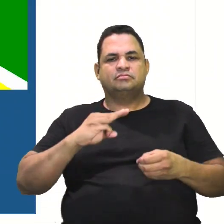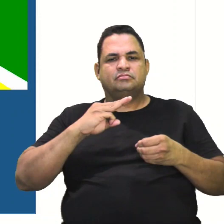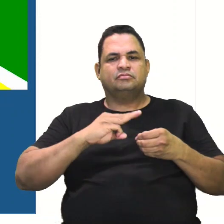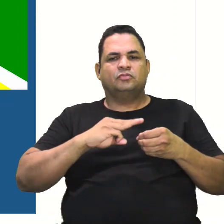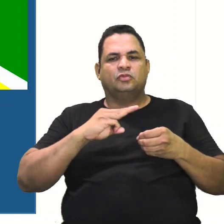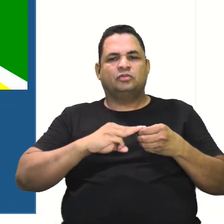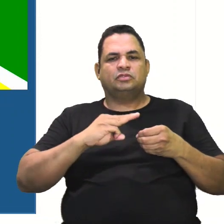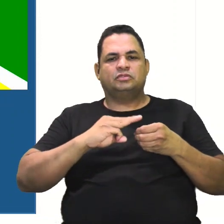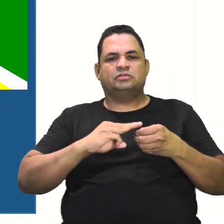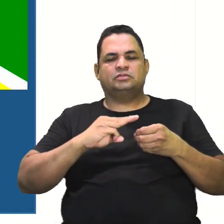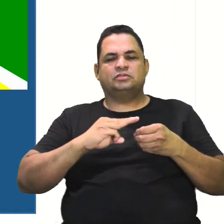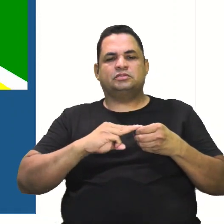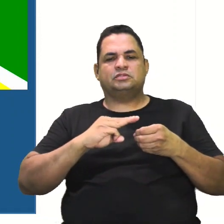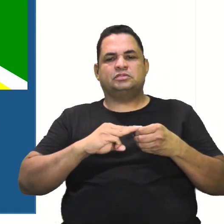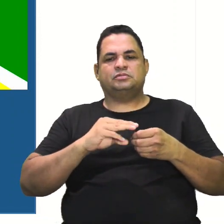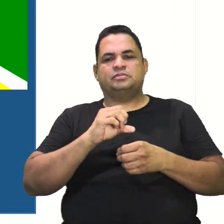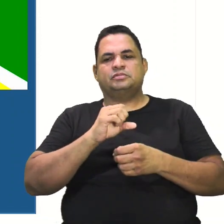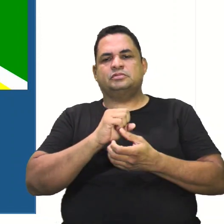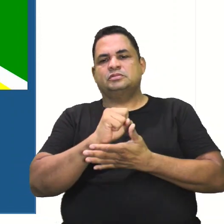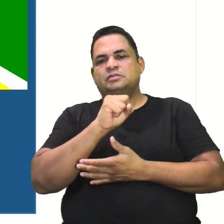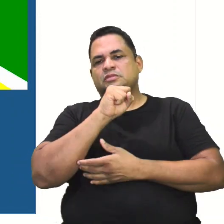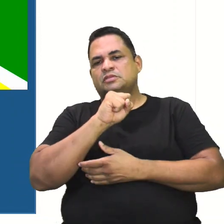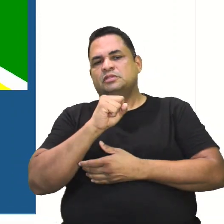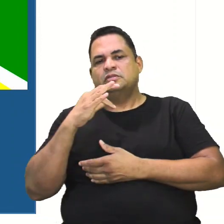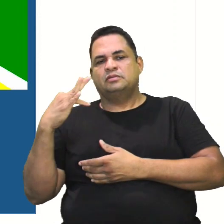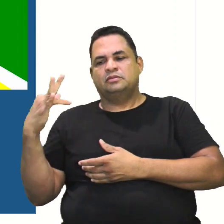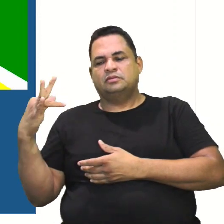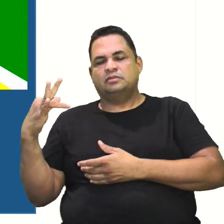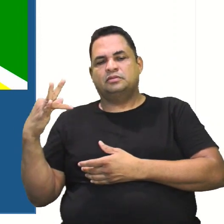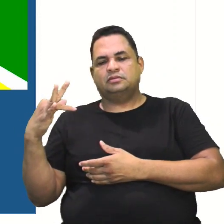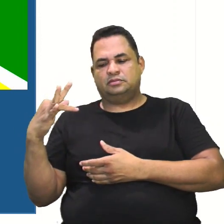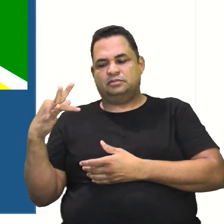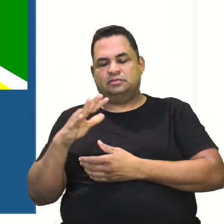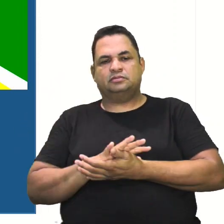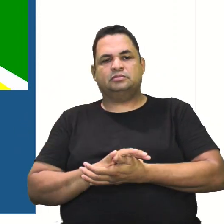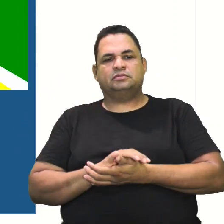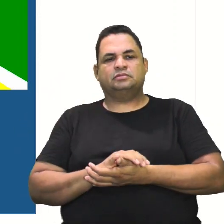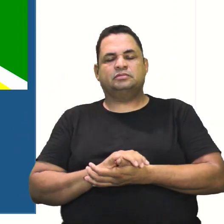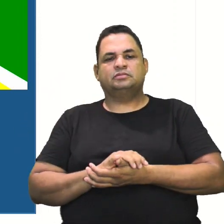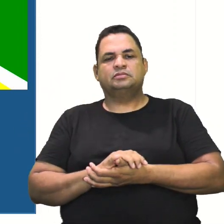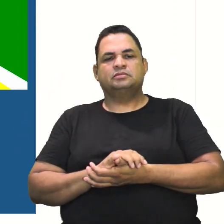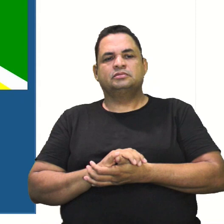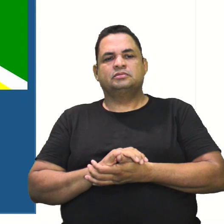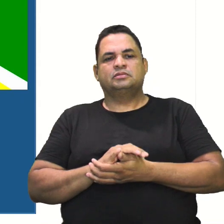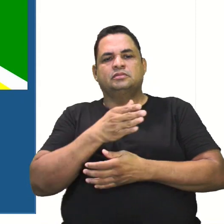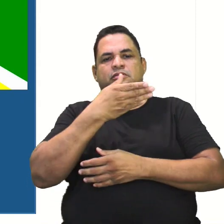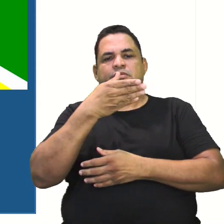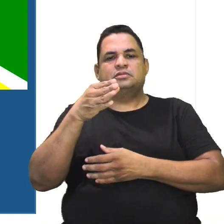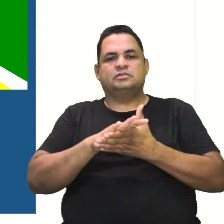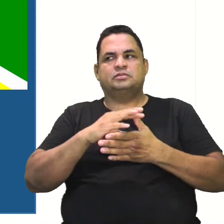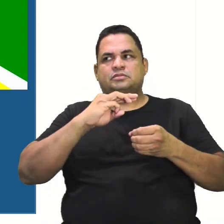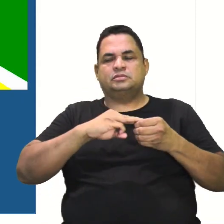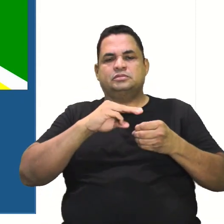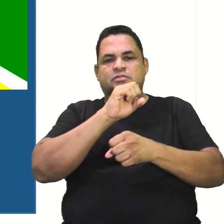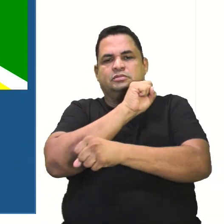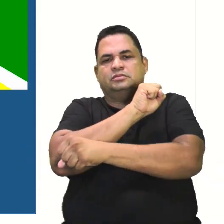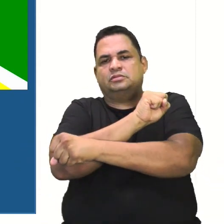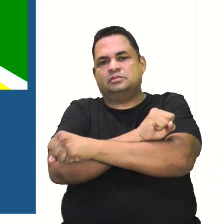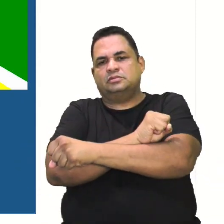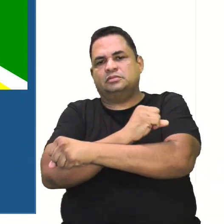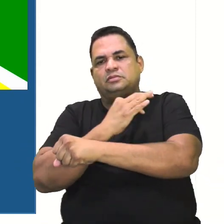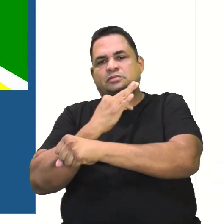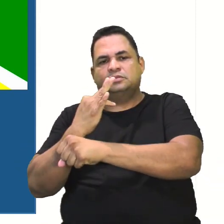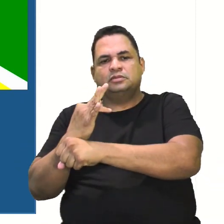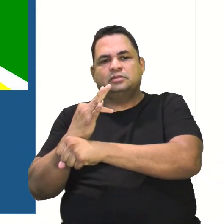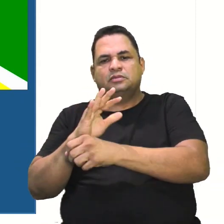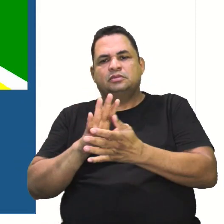São Francisco do Guaporé, olha que legal. A bandeira do município de São Francisco do Guaporé é